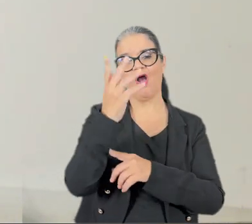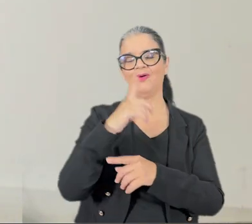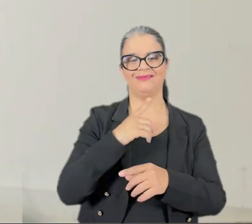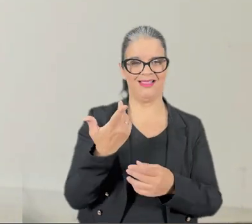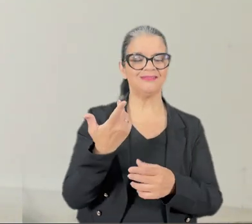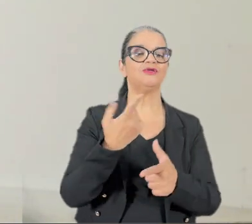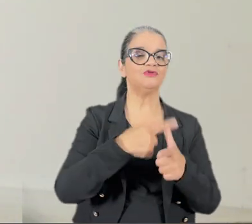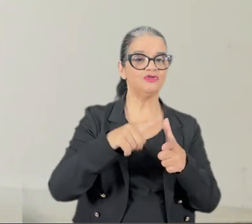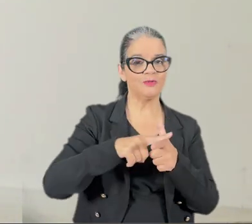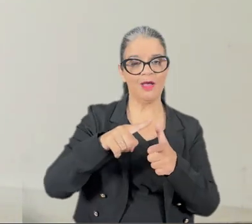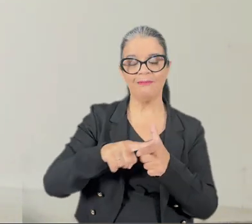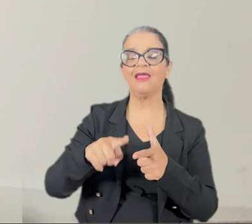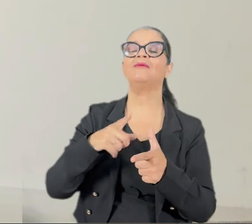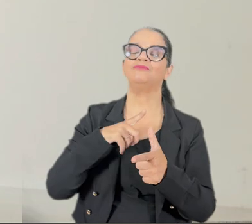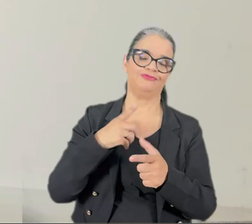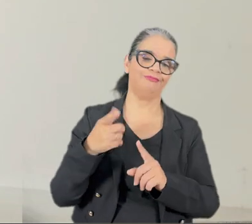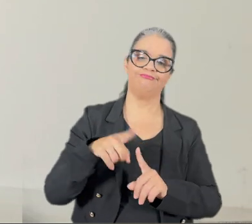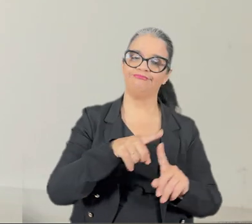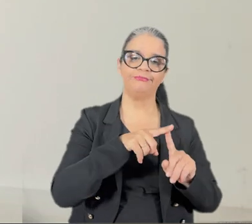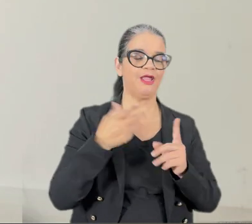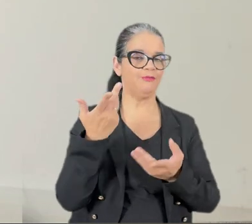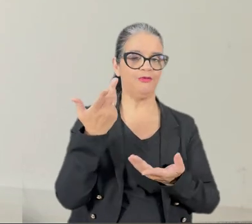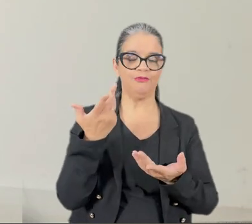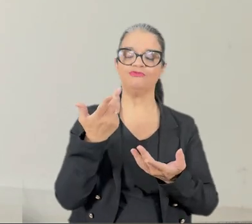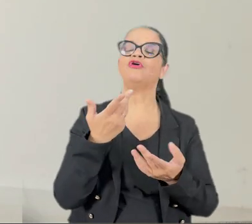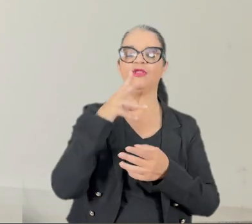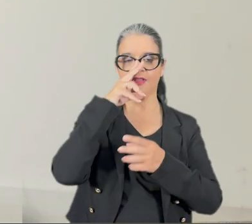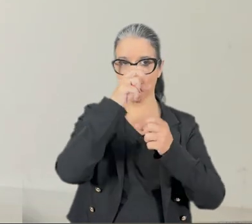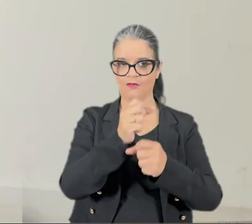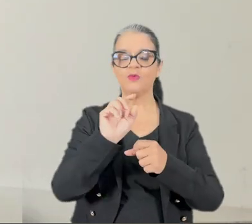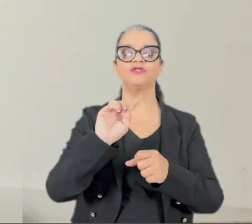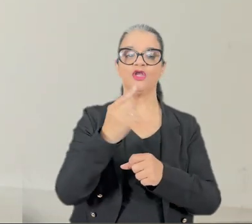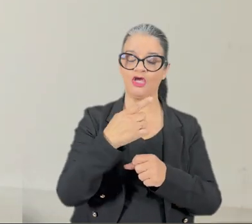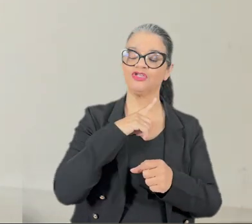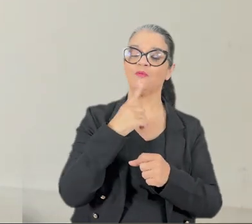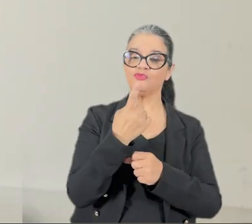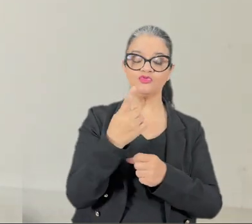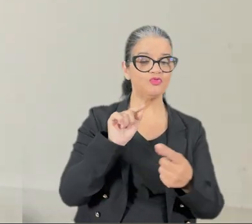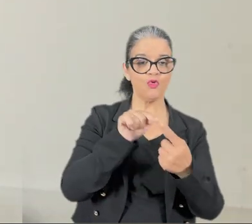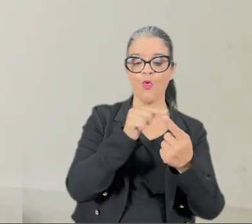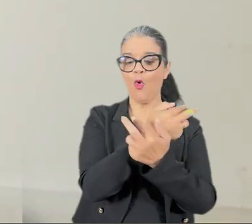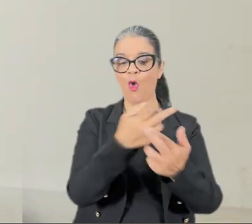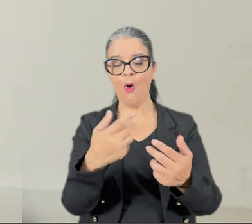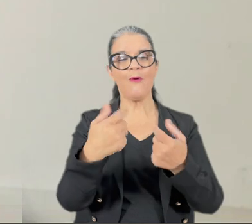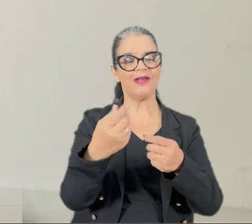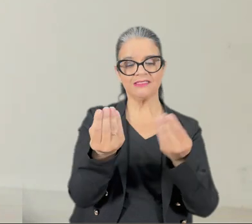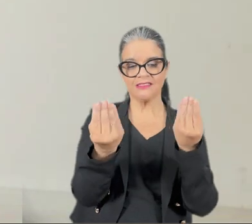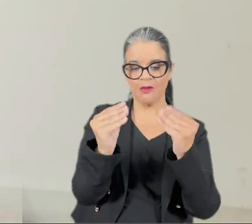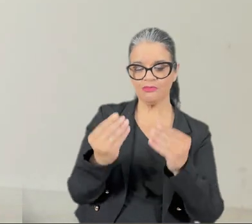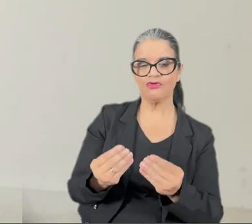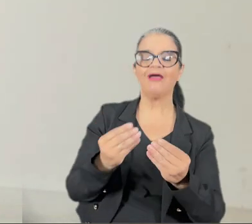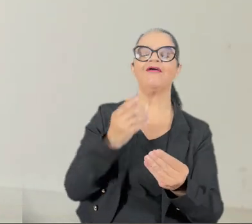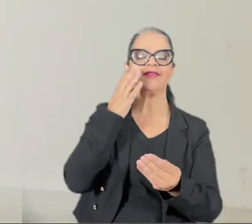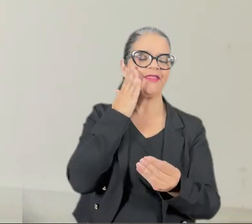acontece nos problemas aí típicos de diagramas de força, onde nós temos um corpo, precisamos desenhar as